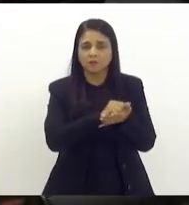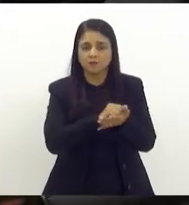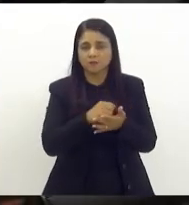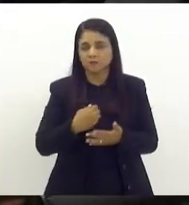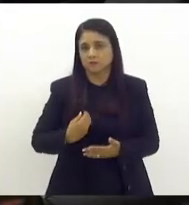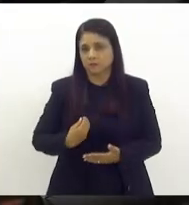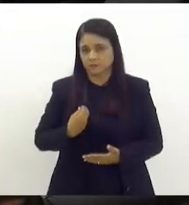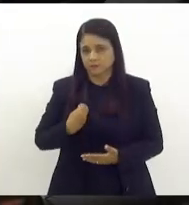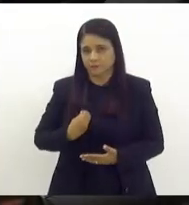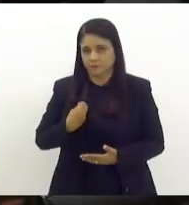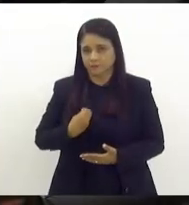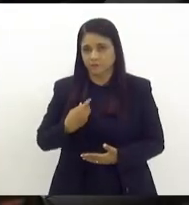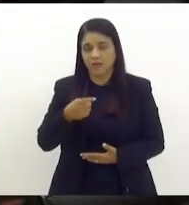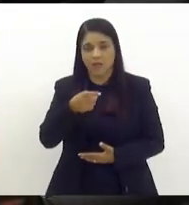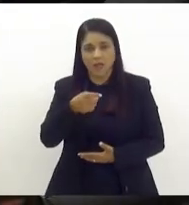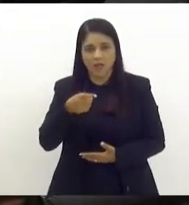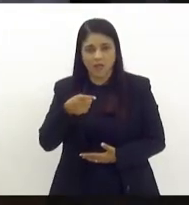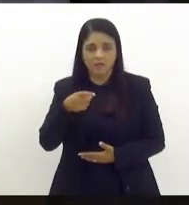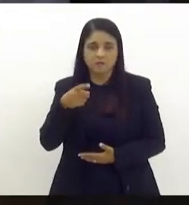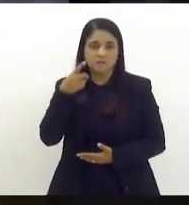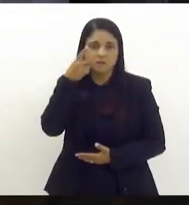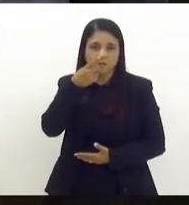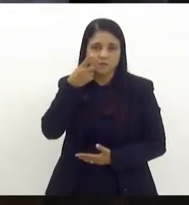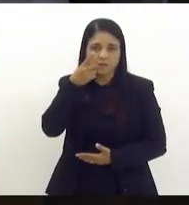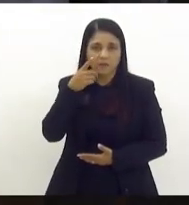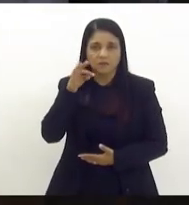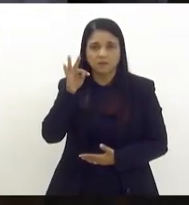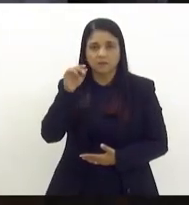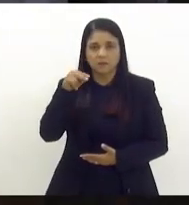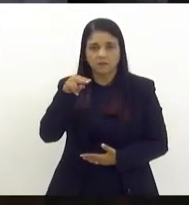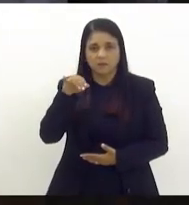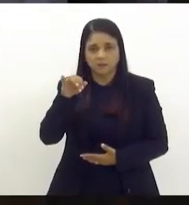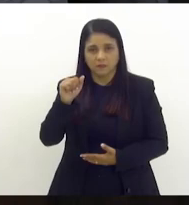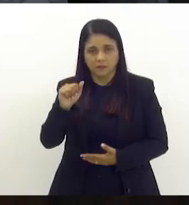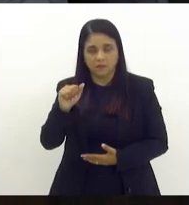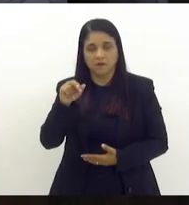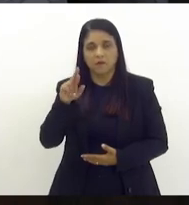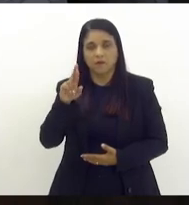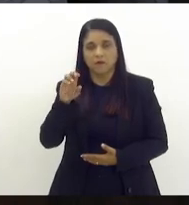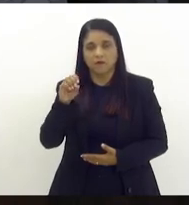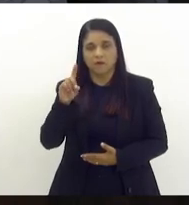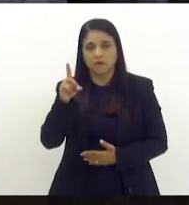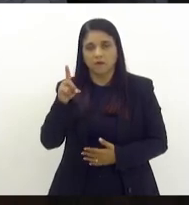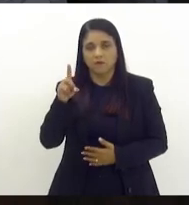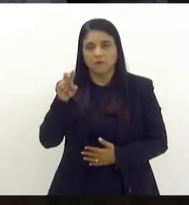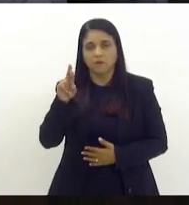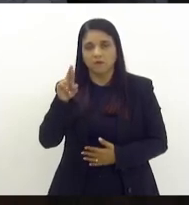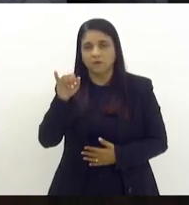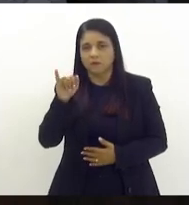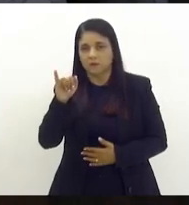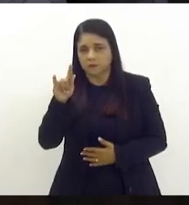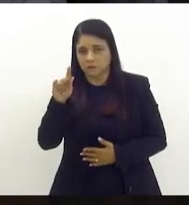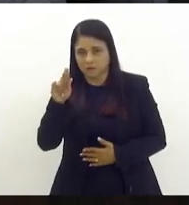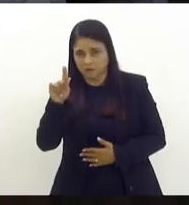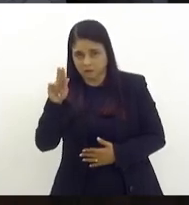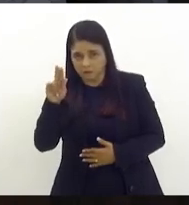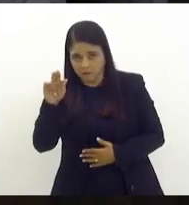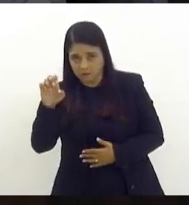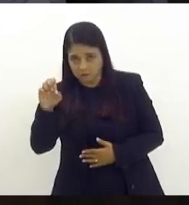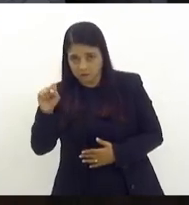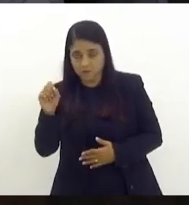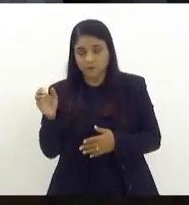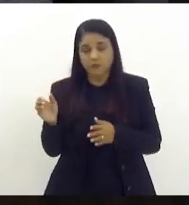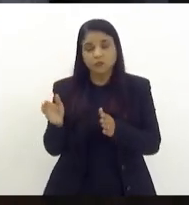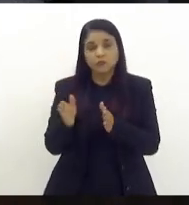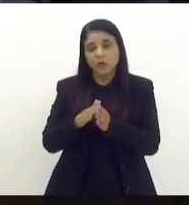nosso ex-deputada Tânia Rodrigues aqui presente com a gente do lado da Verônica Lima